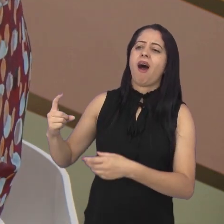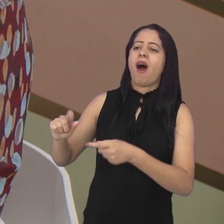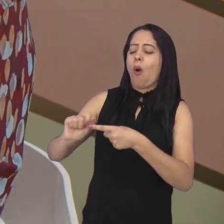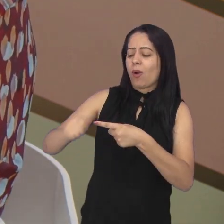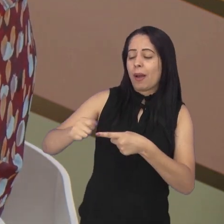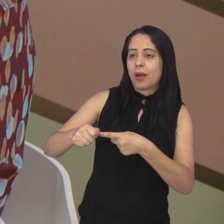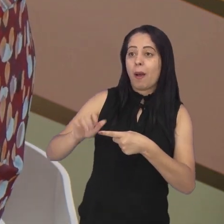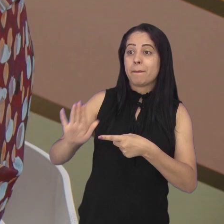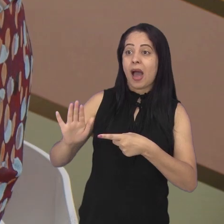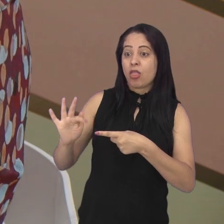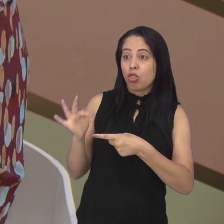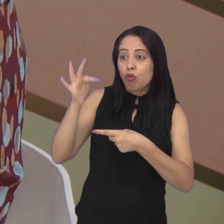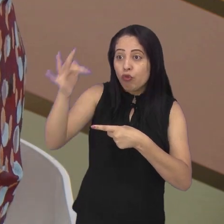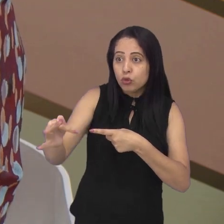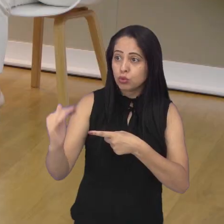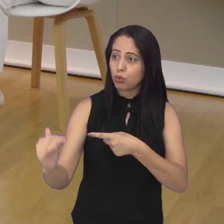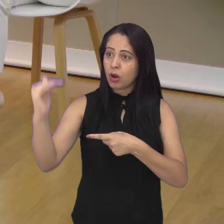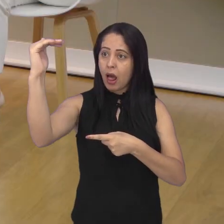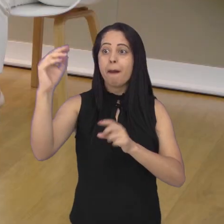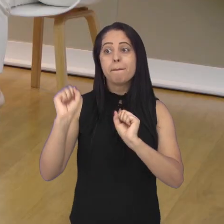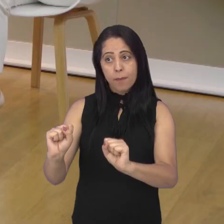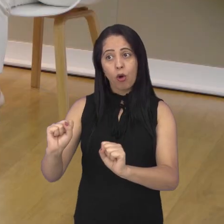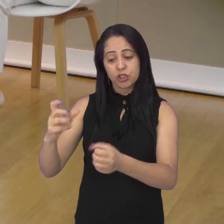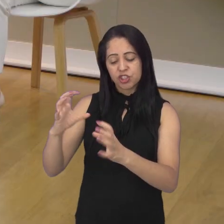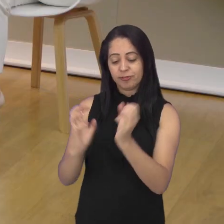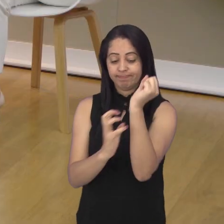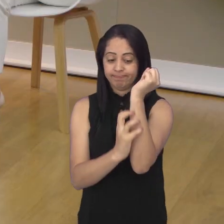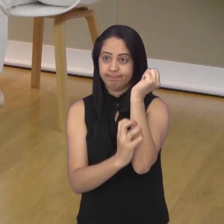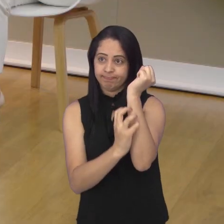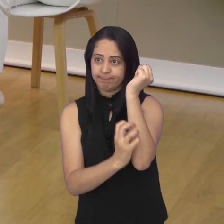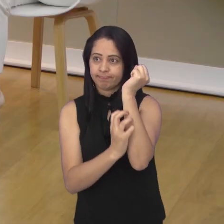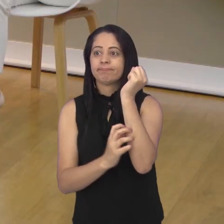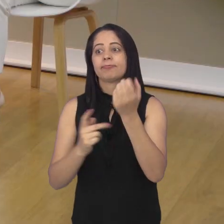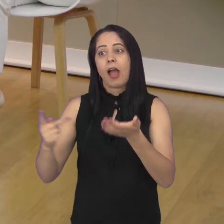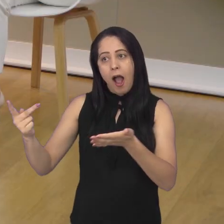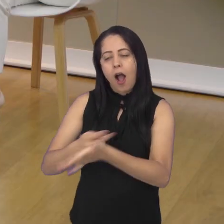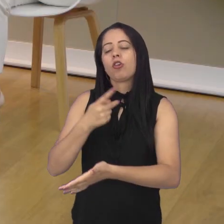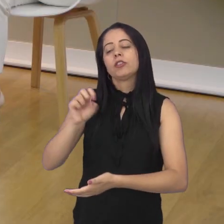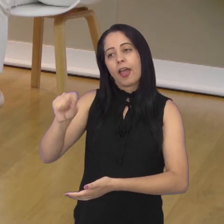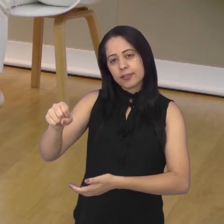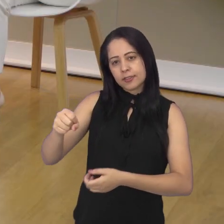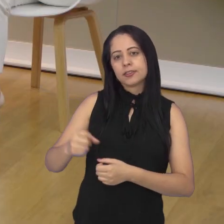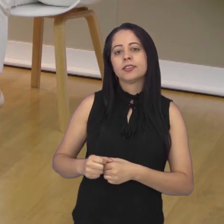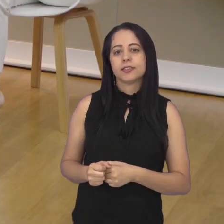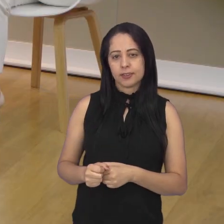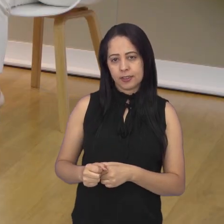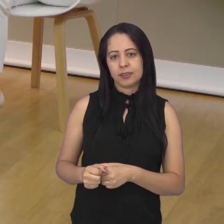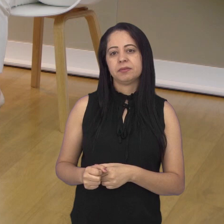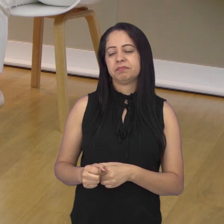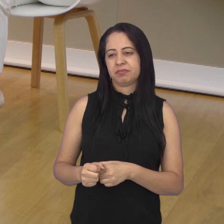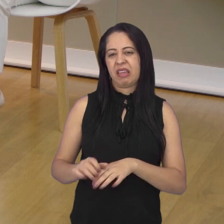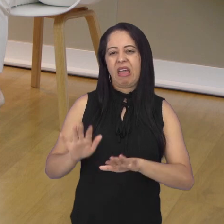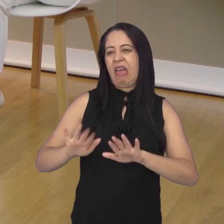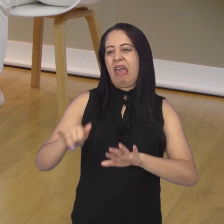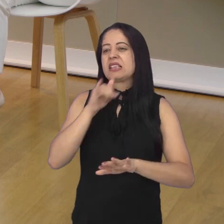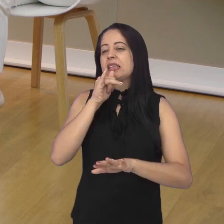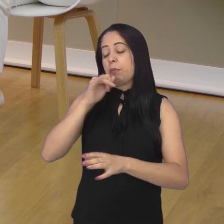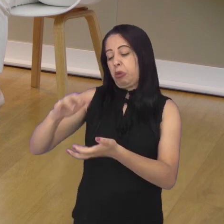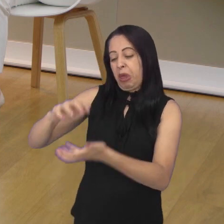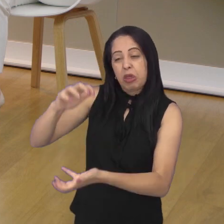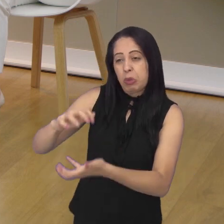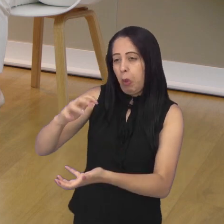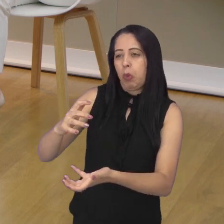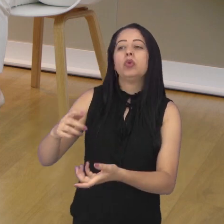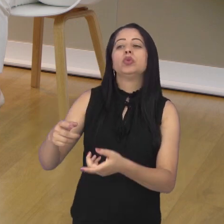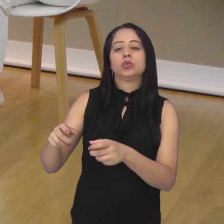ela pode estar associada ali. E alguns adultos, agora, ao contrário dos bebês, que nunca tiveram alergia, e aí chega uma determinada fase da vida, fala